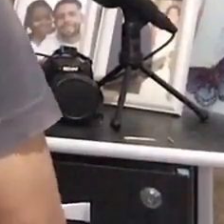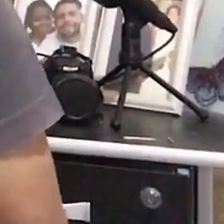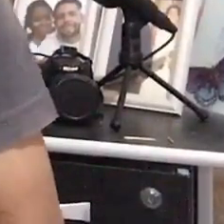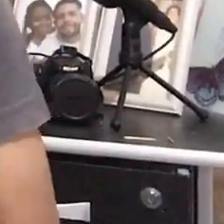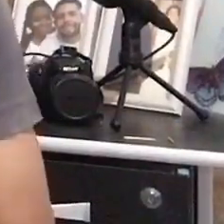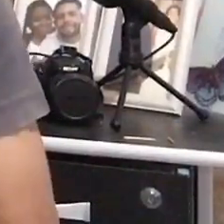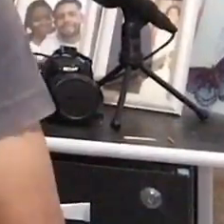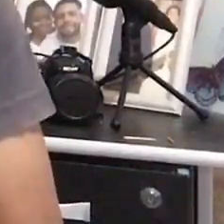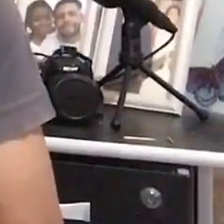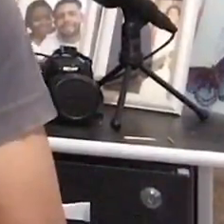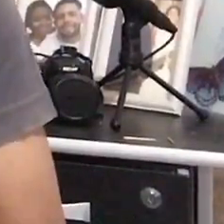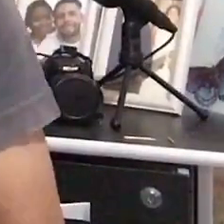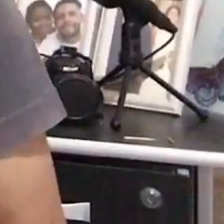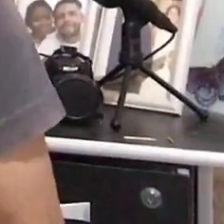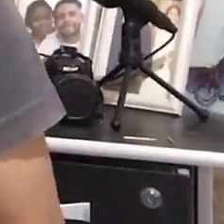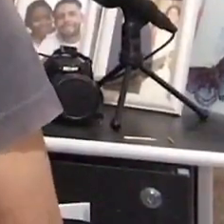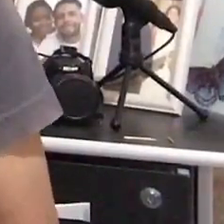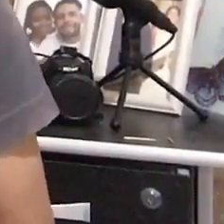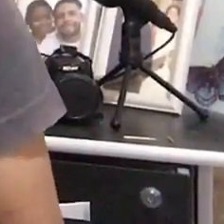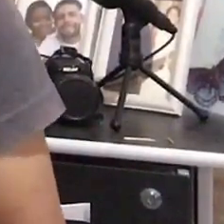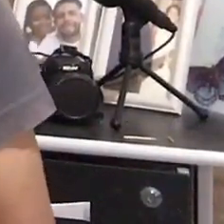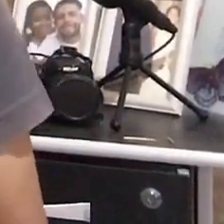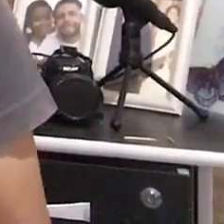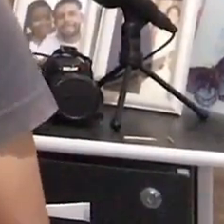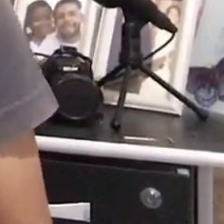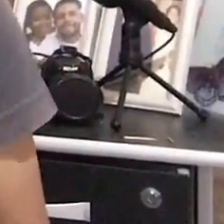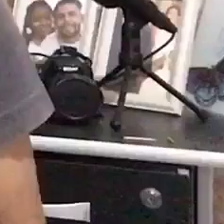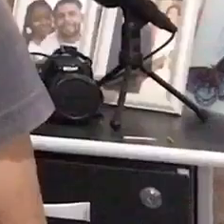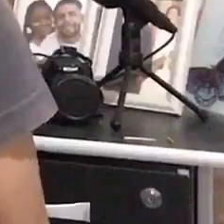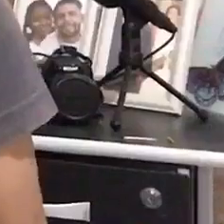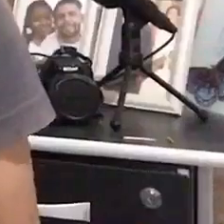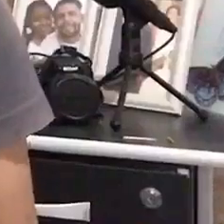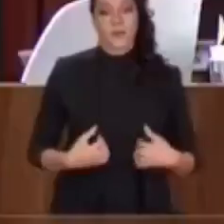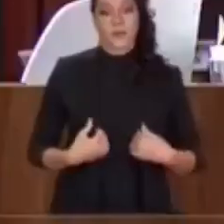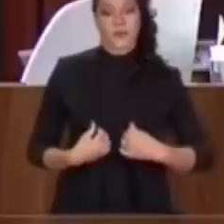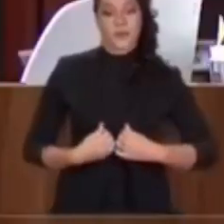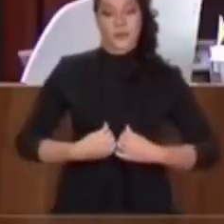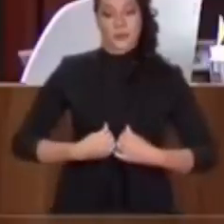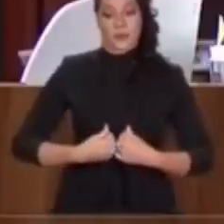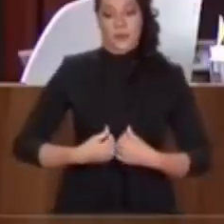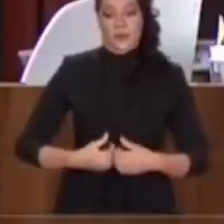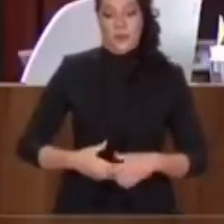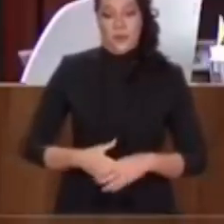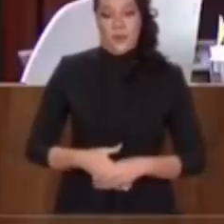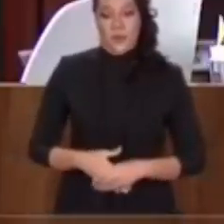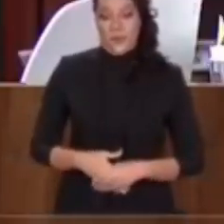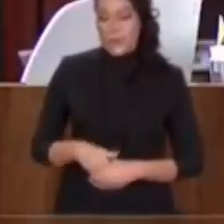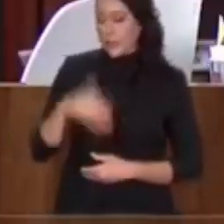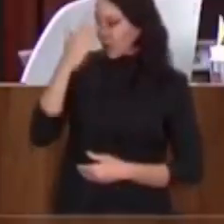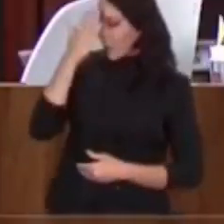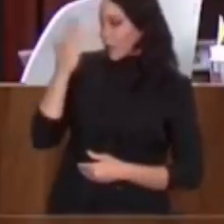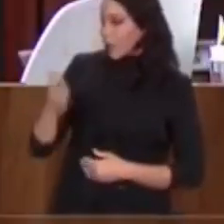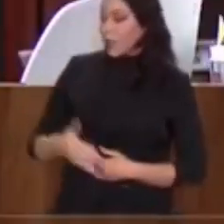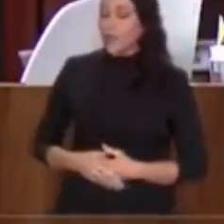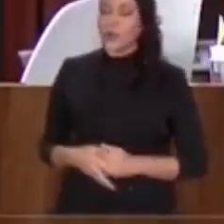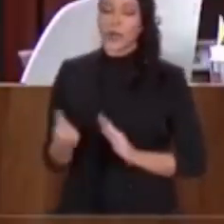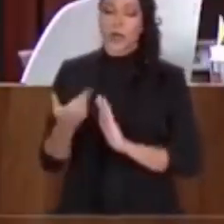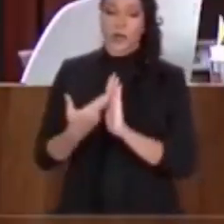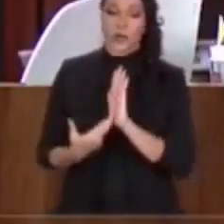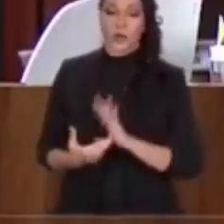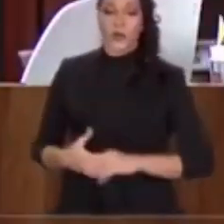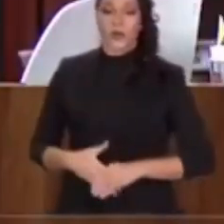aí a votação e a e o depoimento do Ministro Alexandre Moraes Veja a seguir Ministro